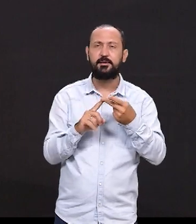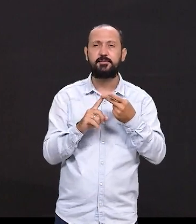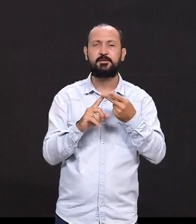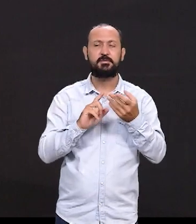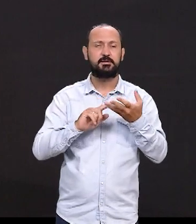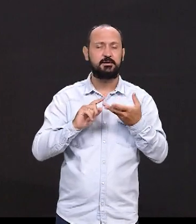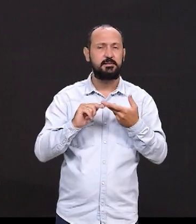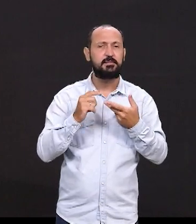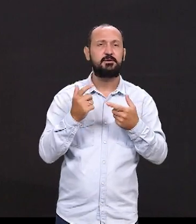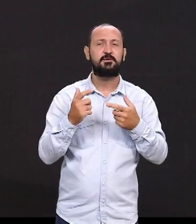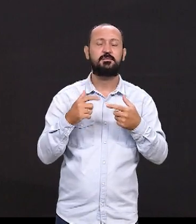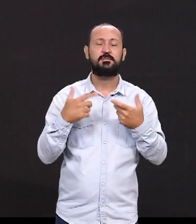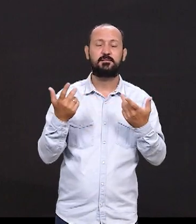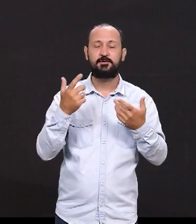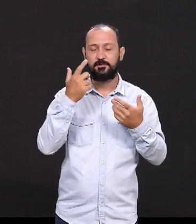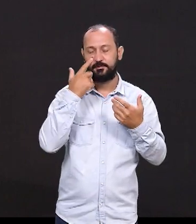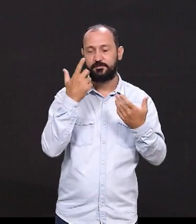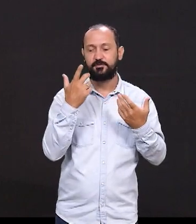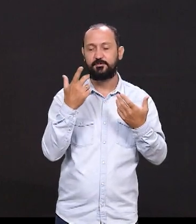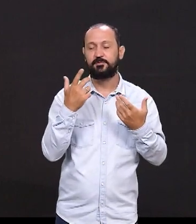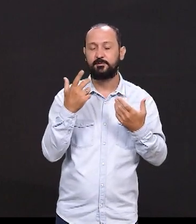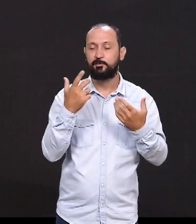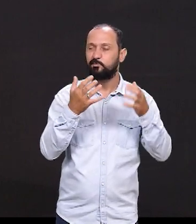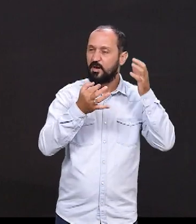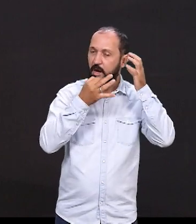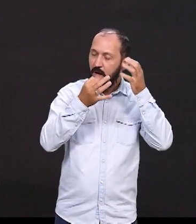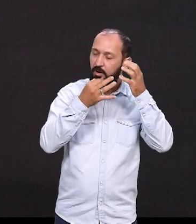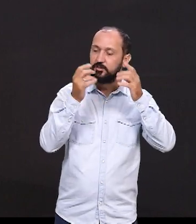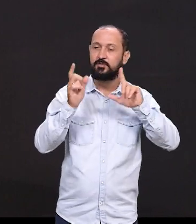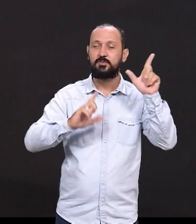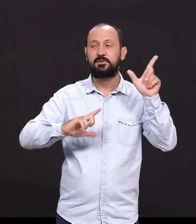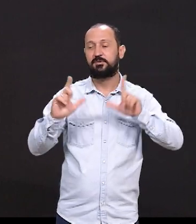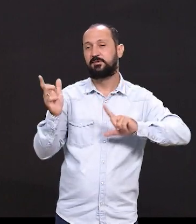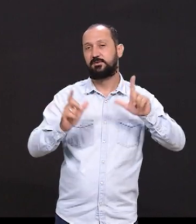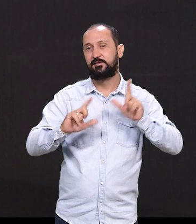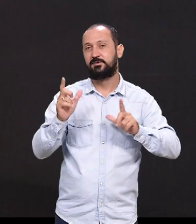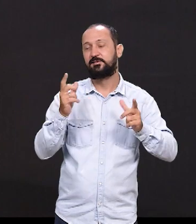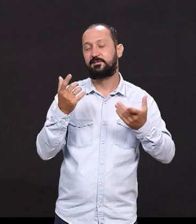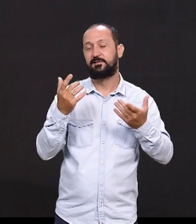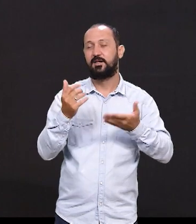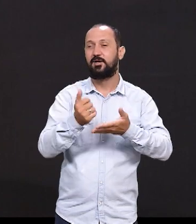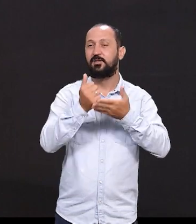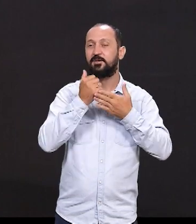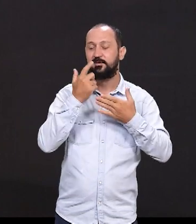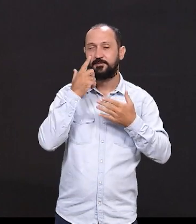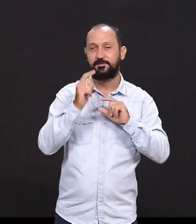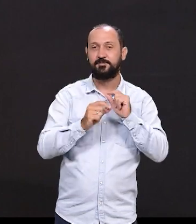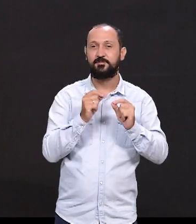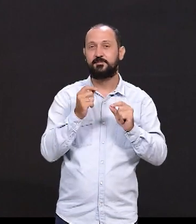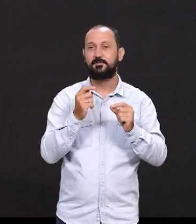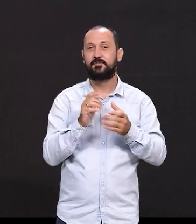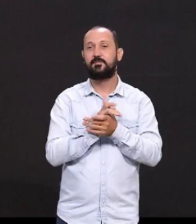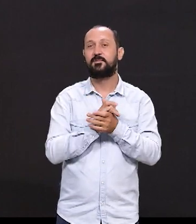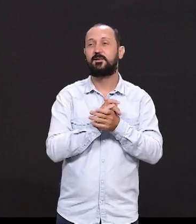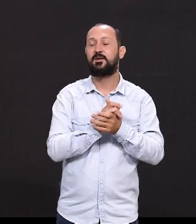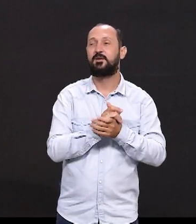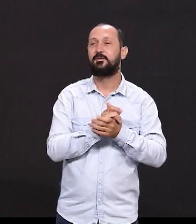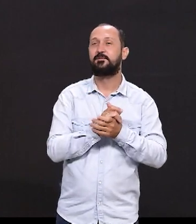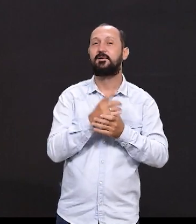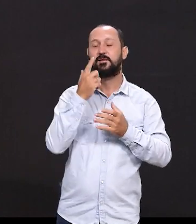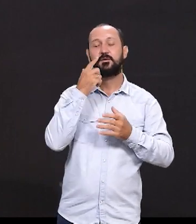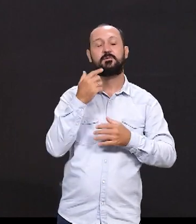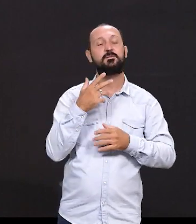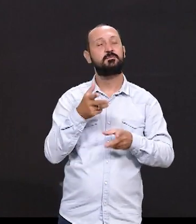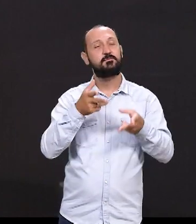e até pela internet hoje é vários meios de comunicação rádio TV os informes tudo isso ajuda